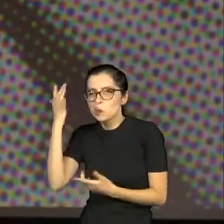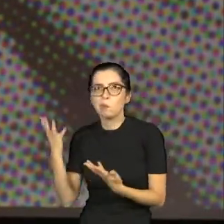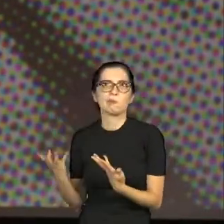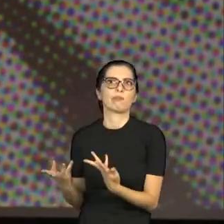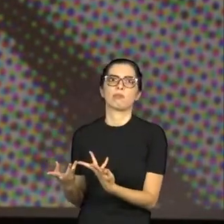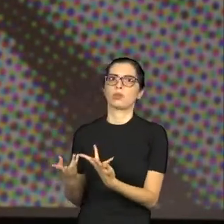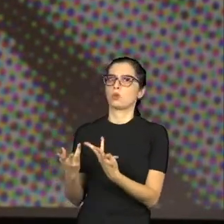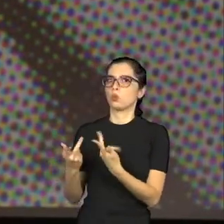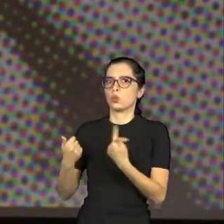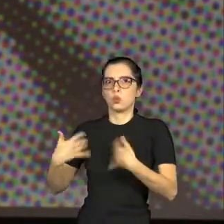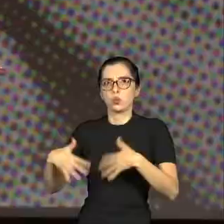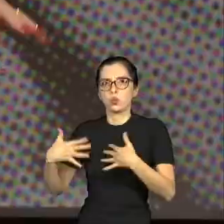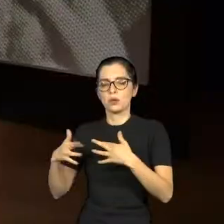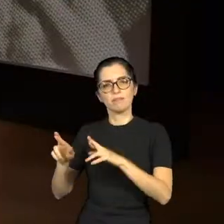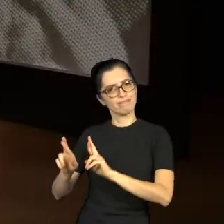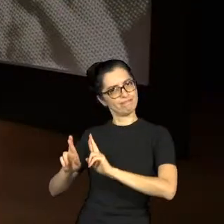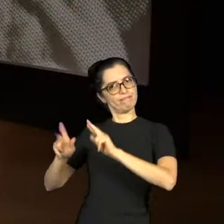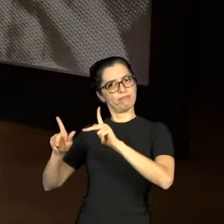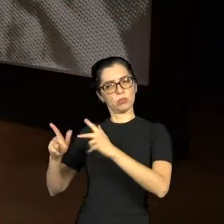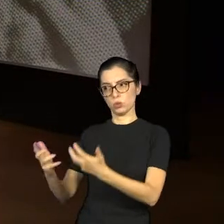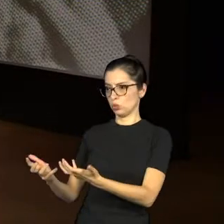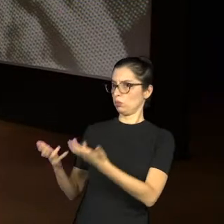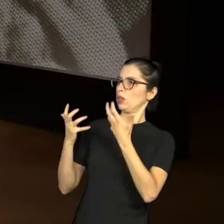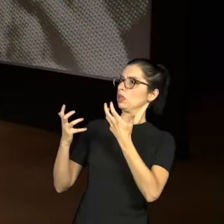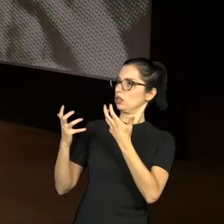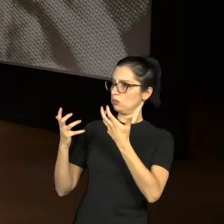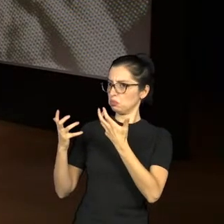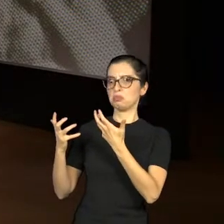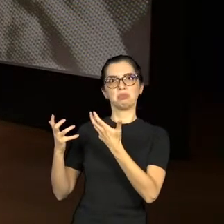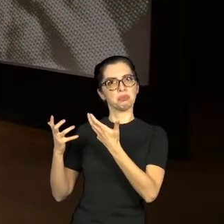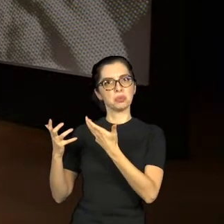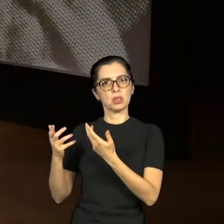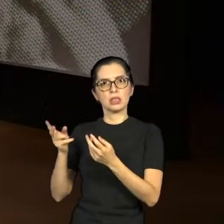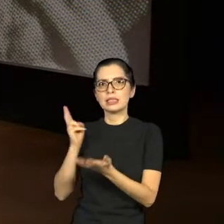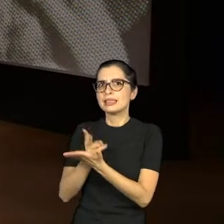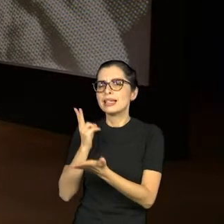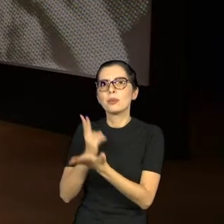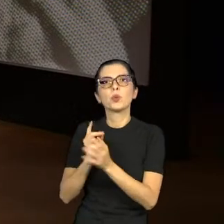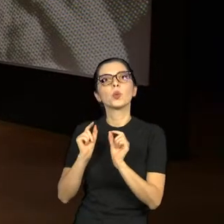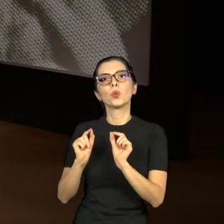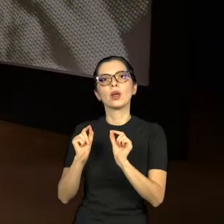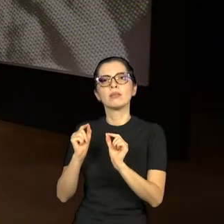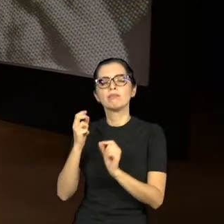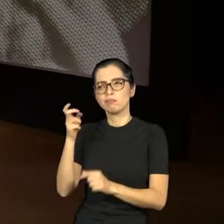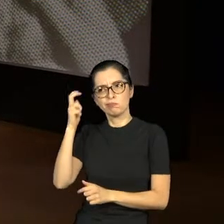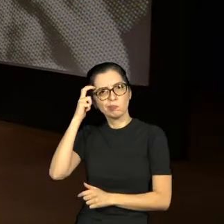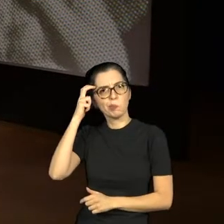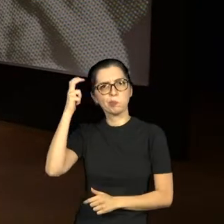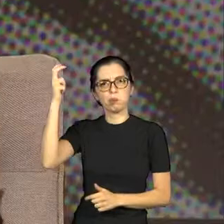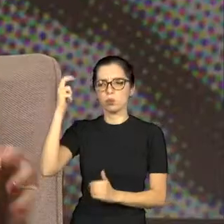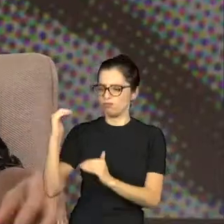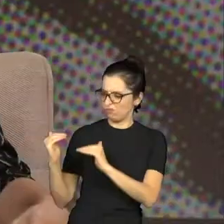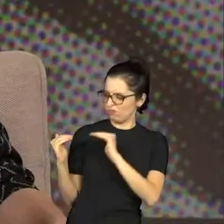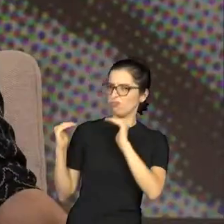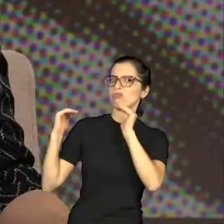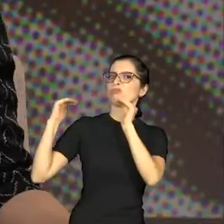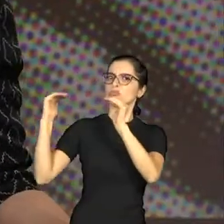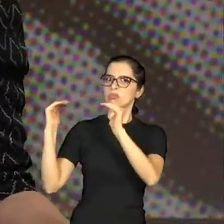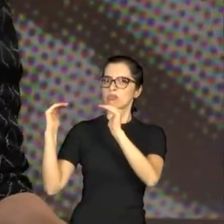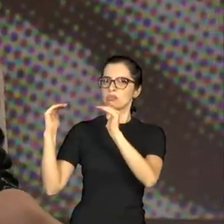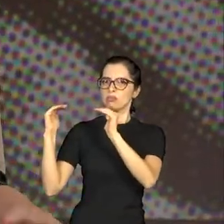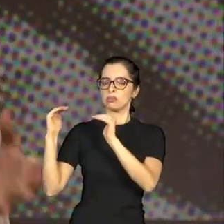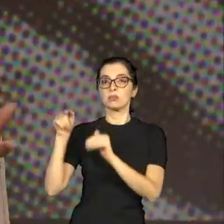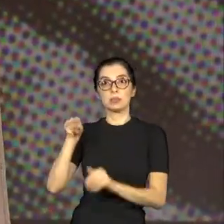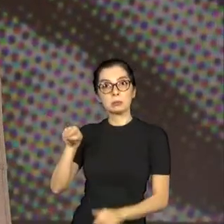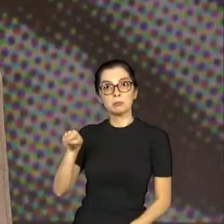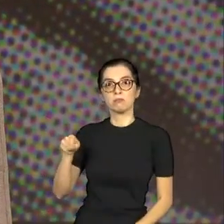está destacado disso aqui, né? Verdade. Ele já está na estante dos mestres. Então, ele, enquanto em vida ainda,